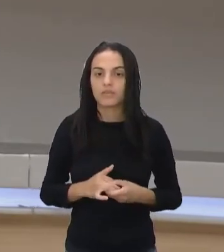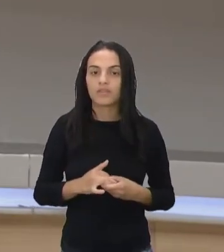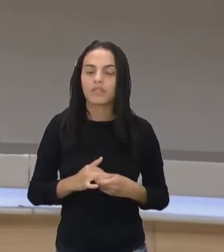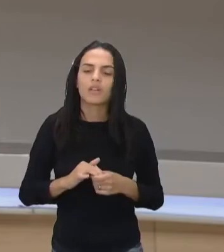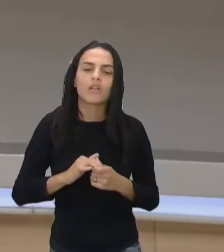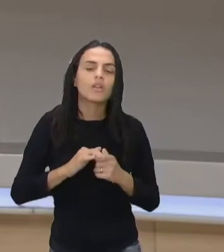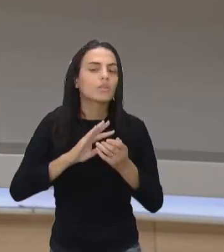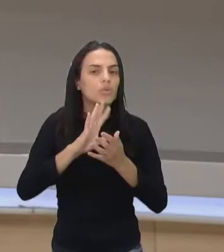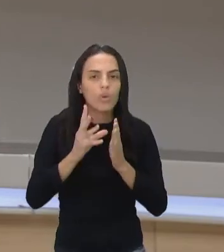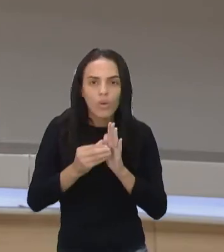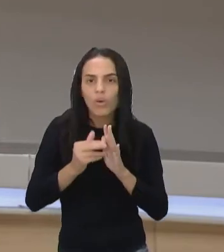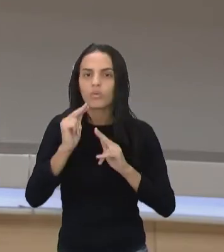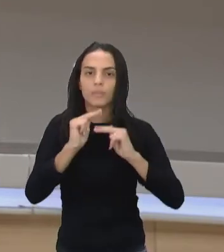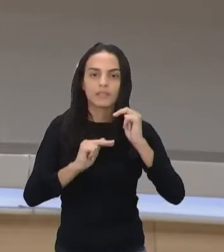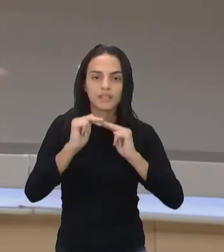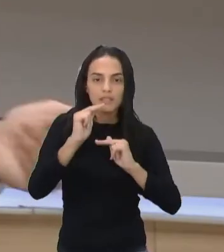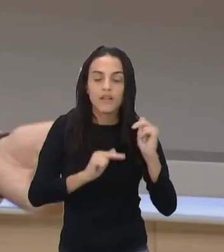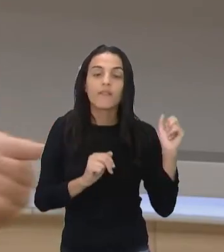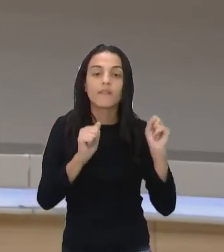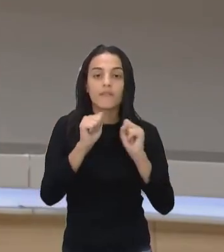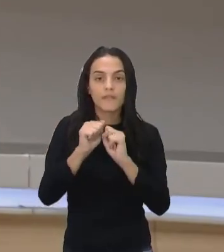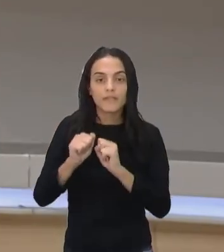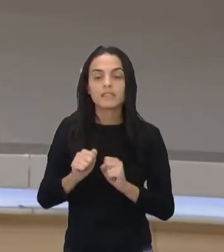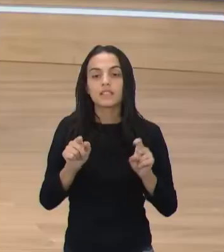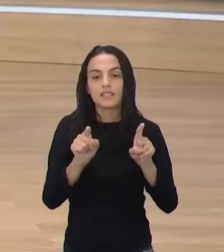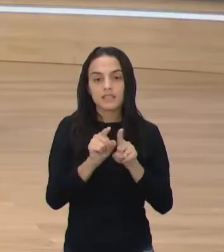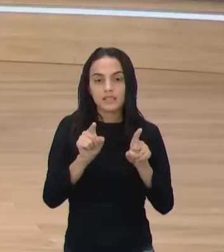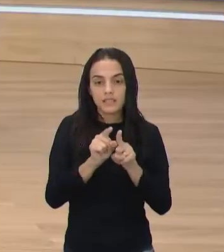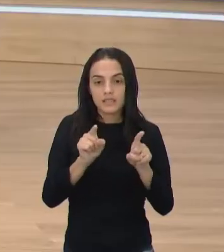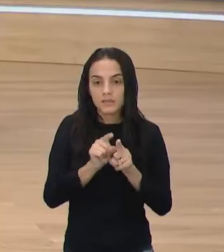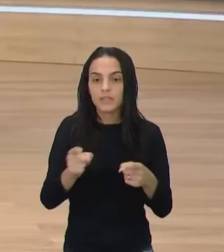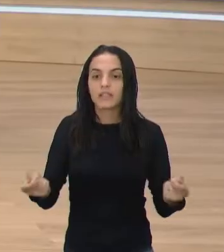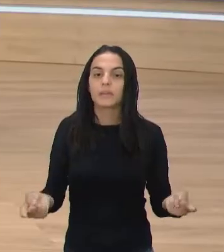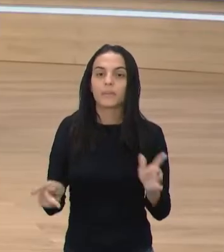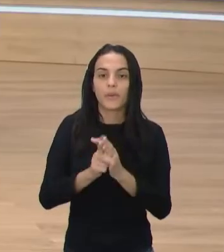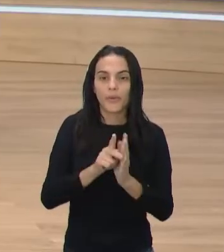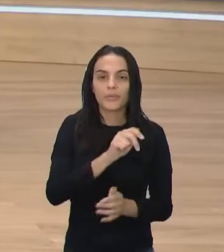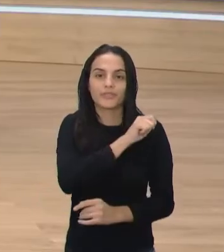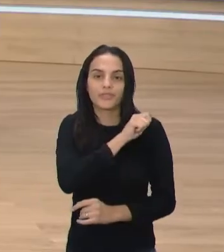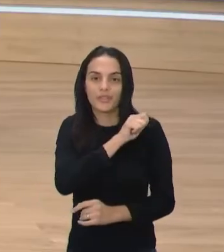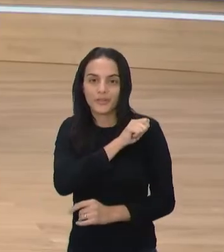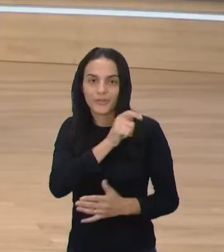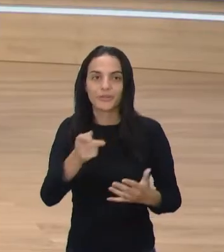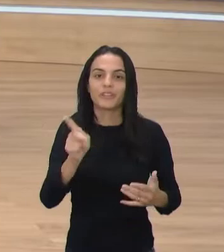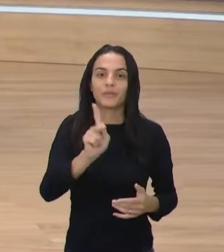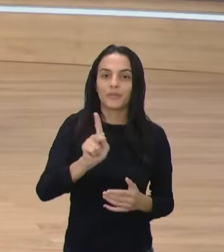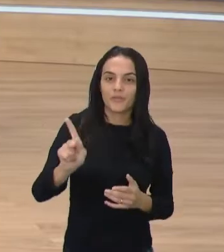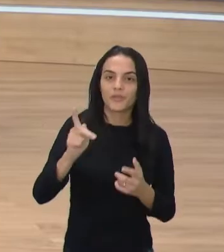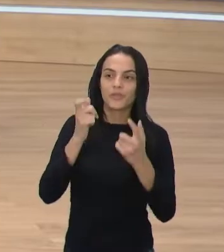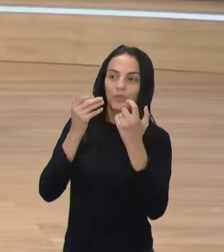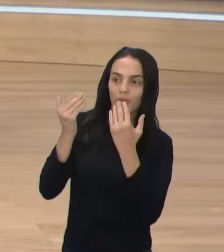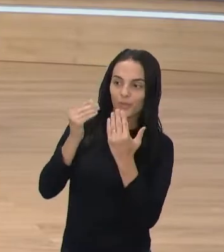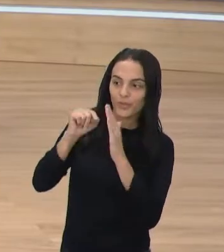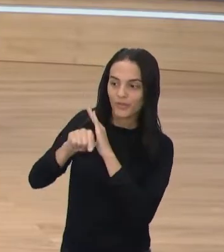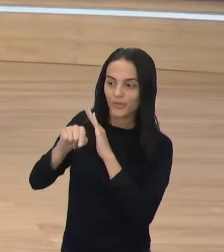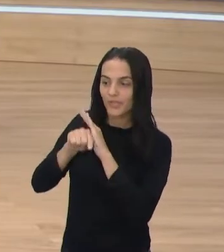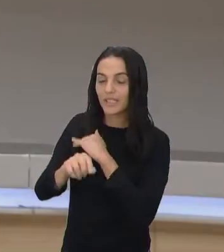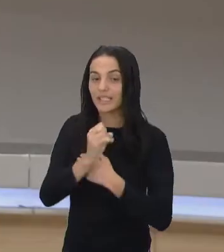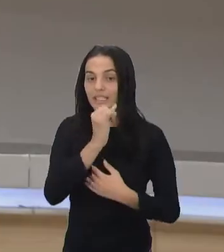todo esse material. Vou fazer aqui também uma de cosplay de aluno, vou fazer perguntas se eu tiver dúvida, se eu